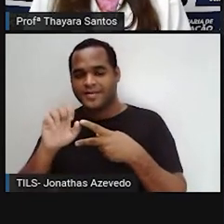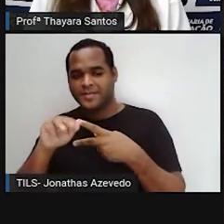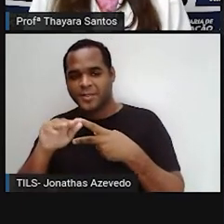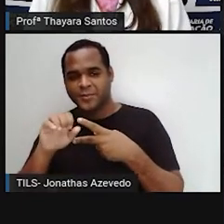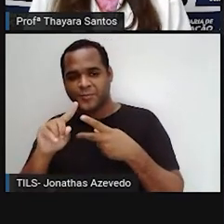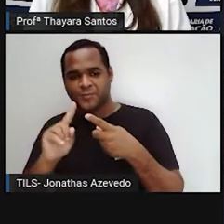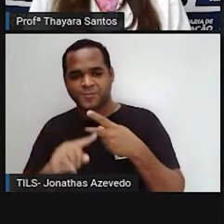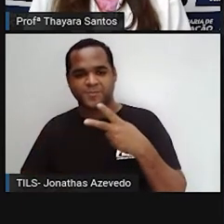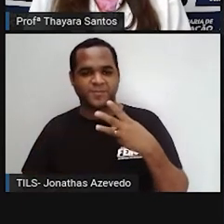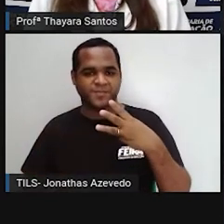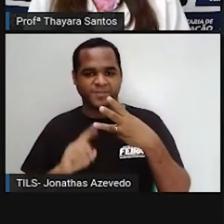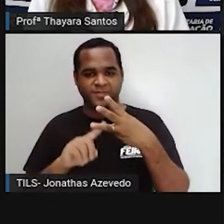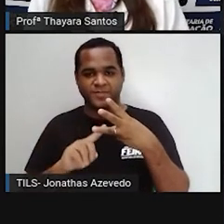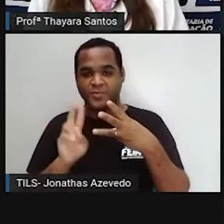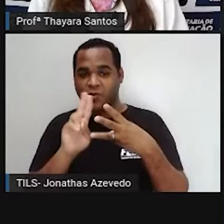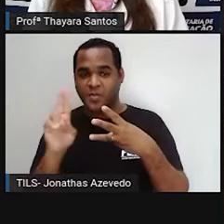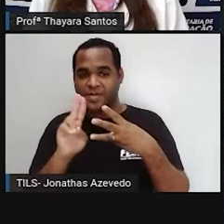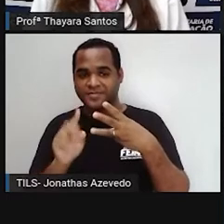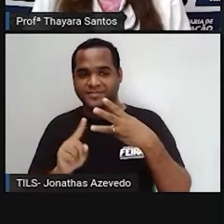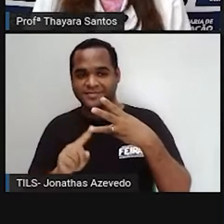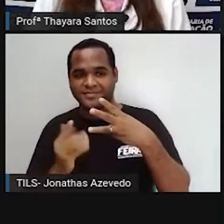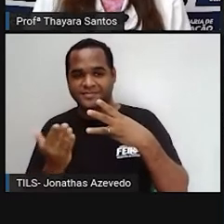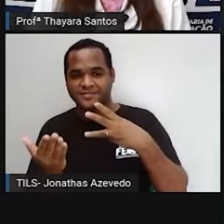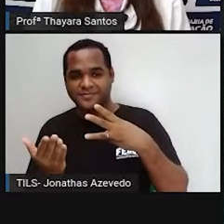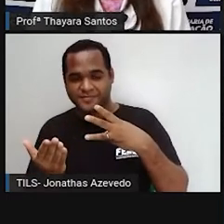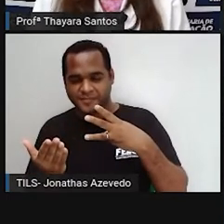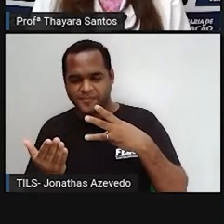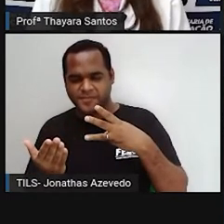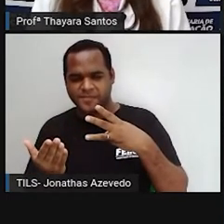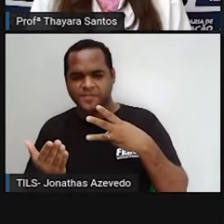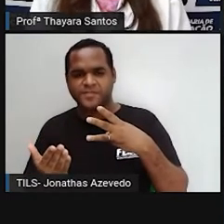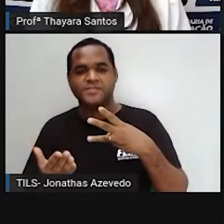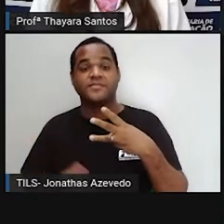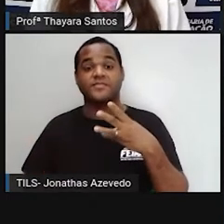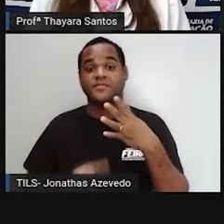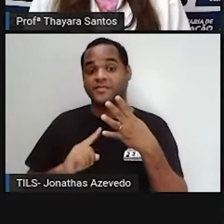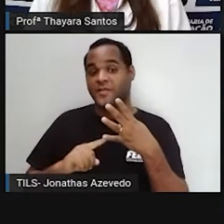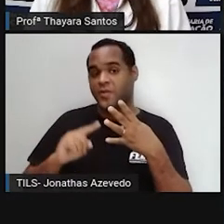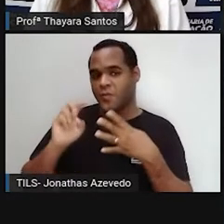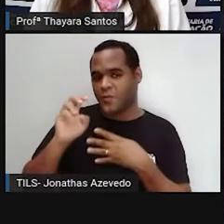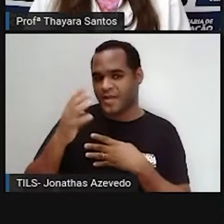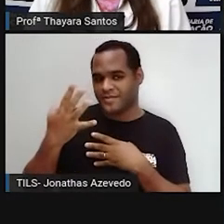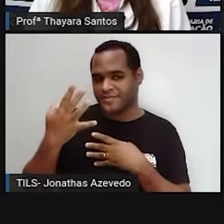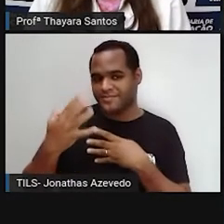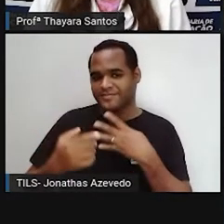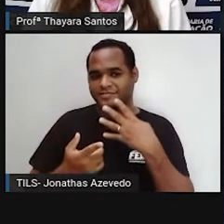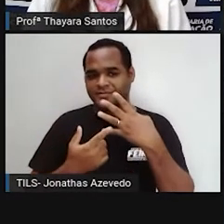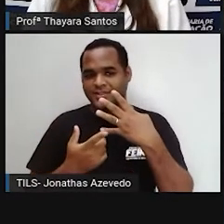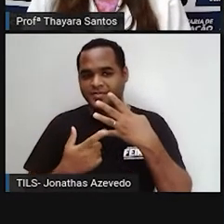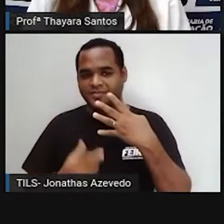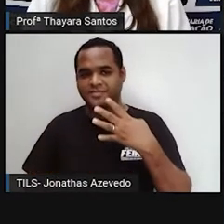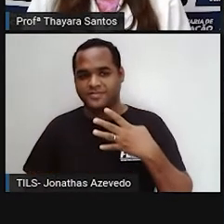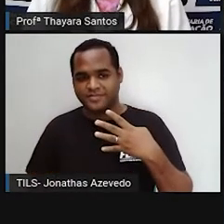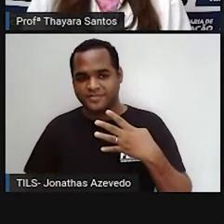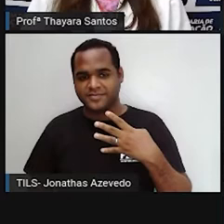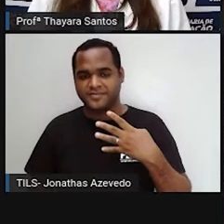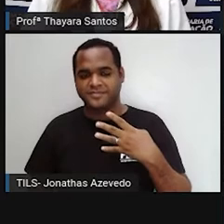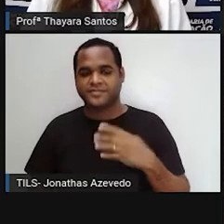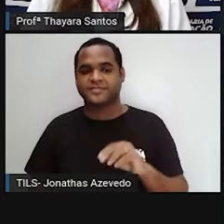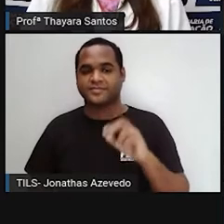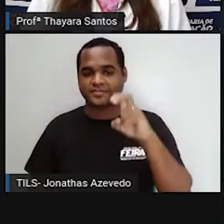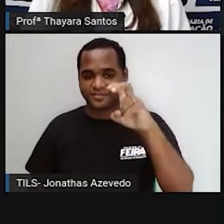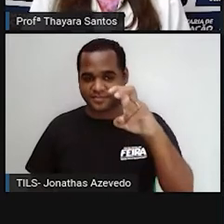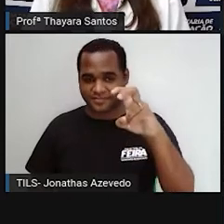brotamento. O terceiro é a fragmentação ou a regeneração. O quarto é o que a gente chama de esporulação.